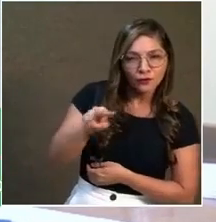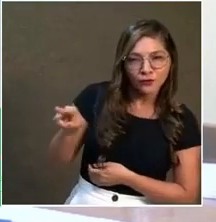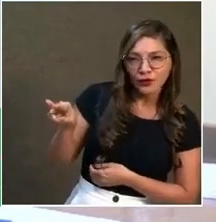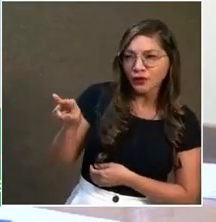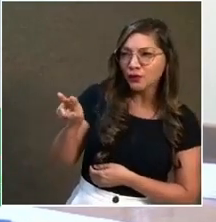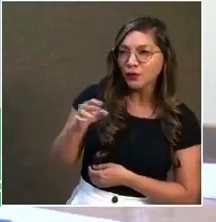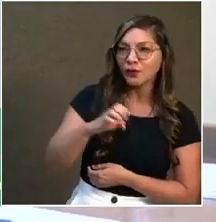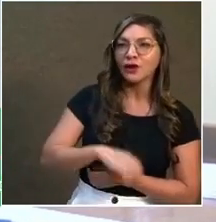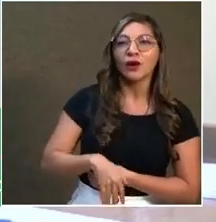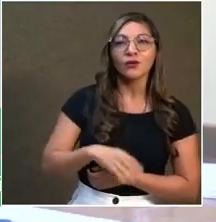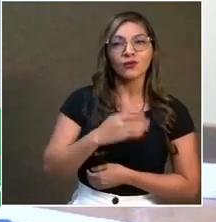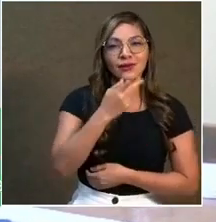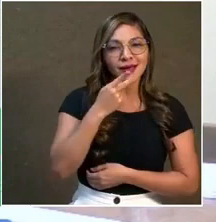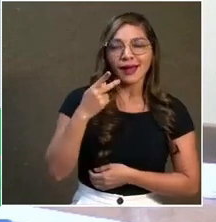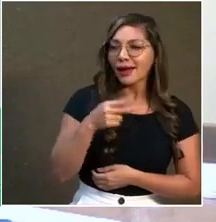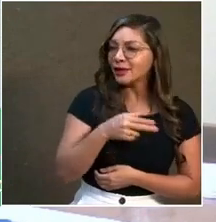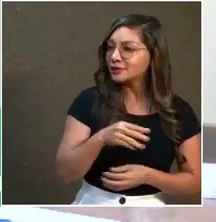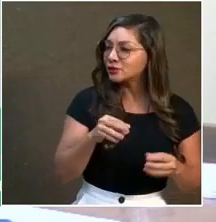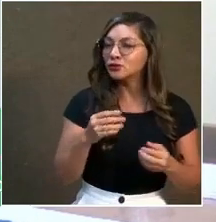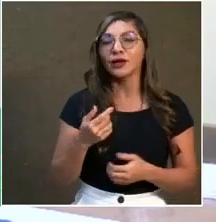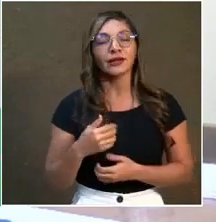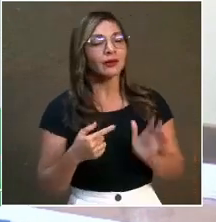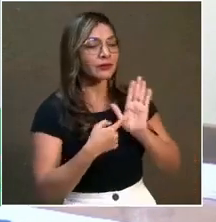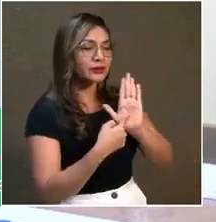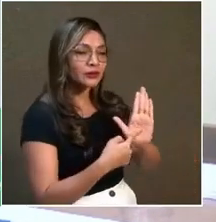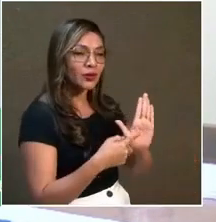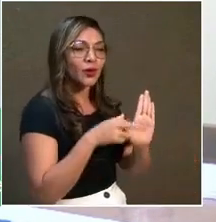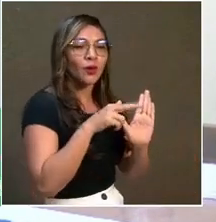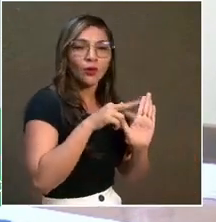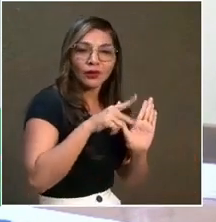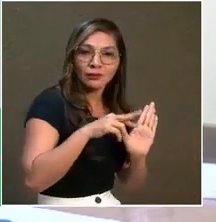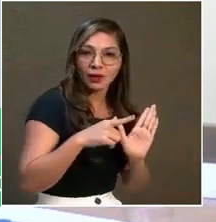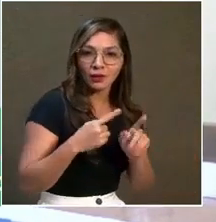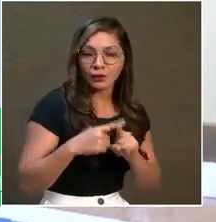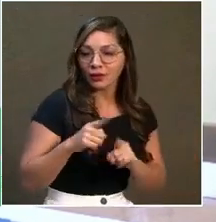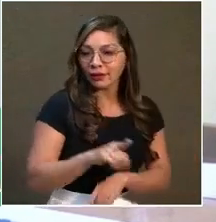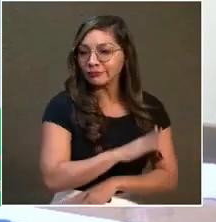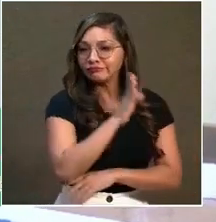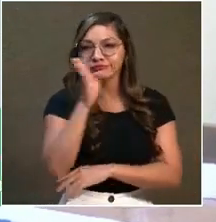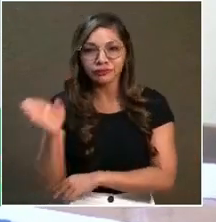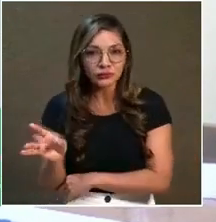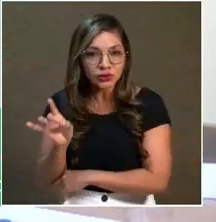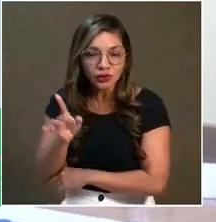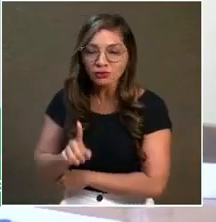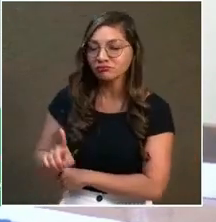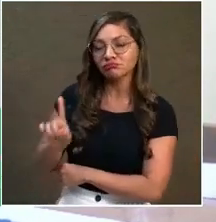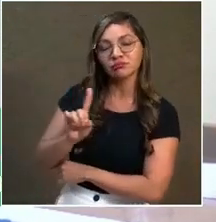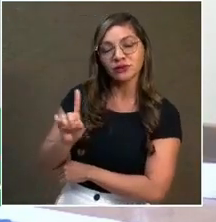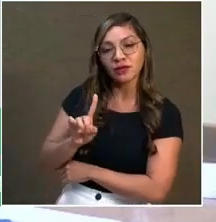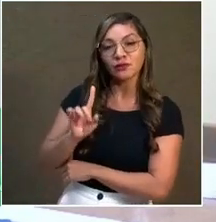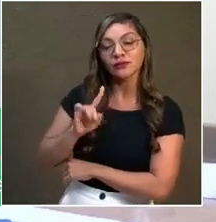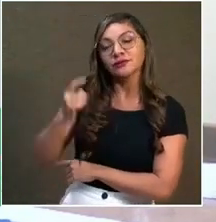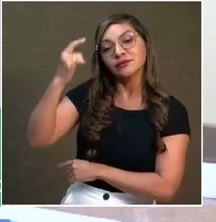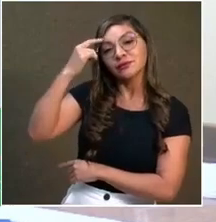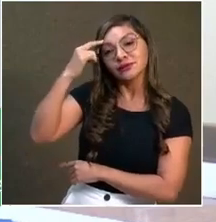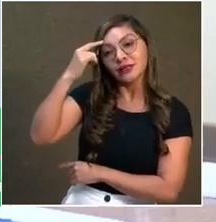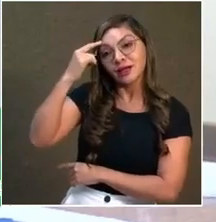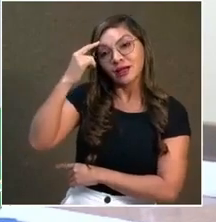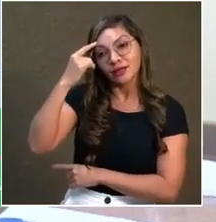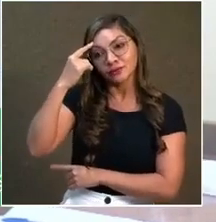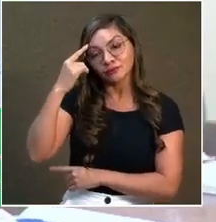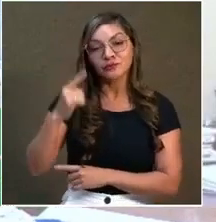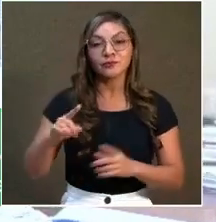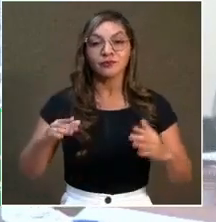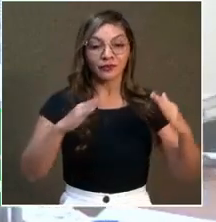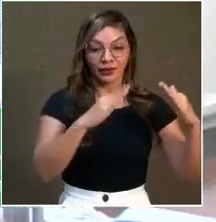da mudança, o irmão, ele chegou até a apresentar o irmão dele, porque não foi uma ida só, excelências. Quando eles optaram, decidiram morar